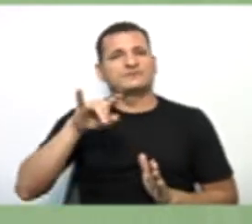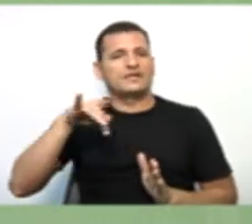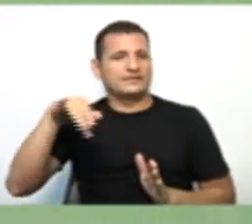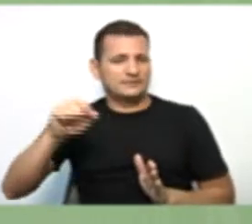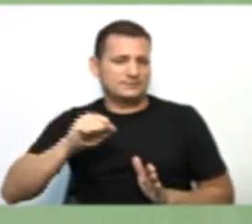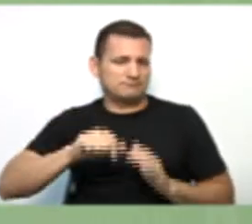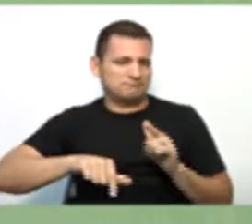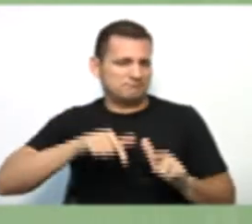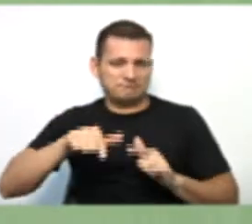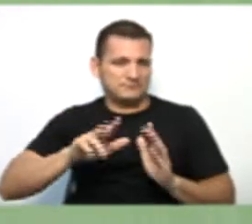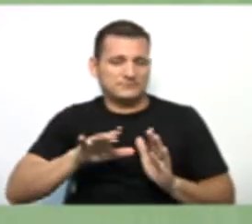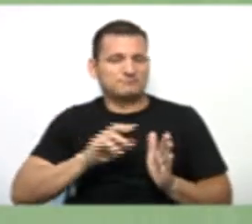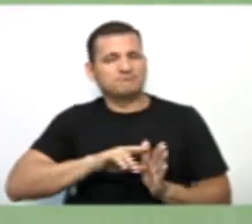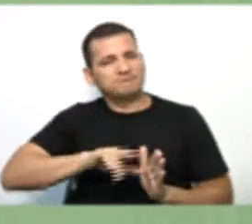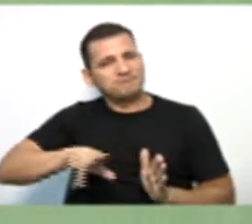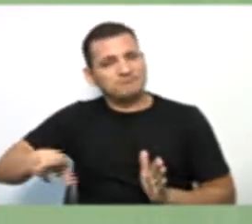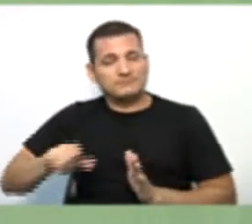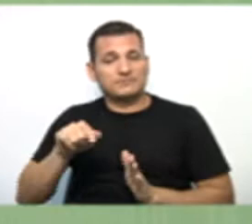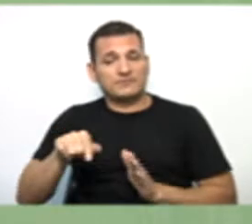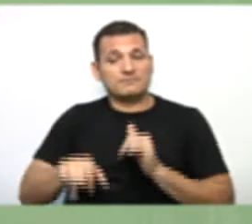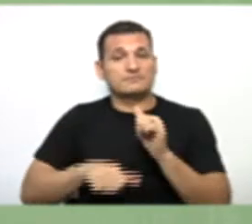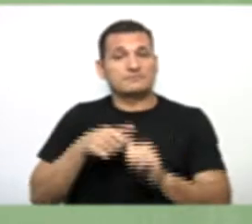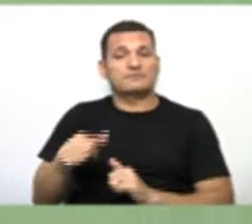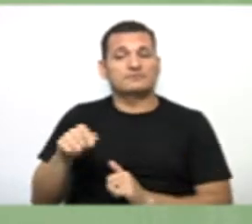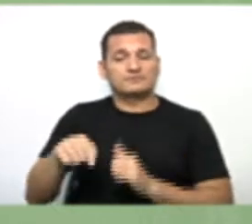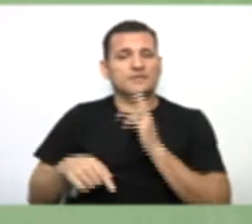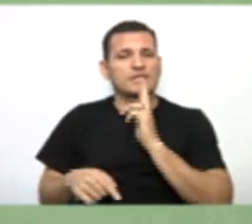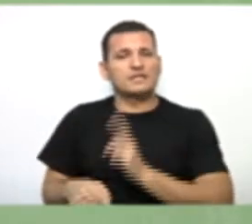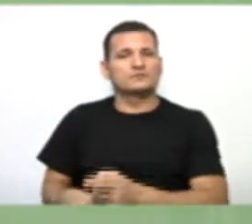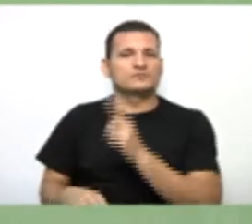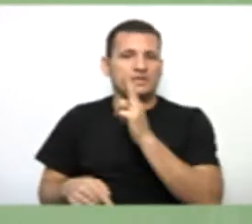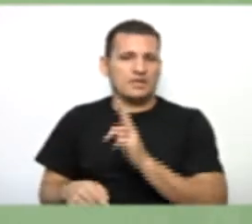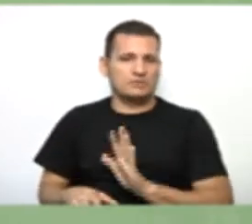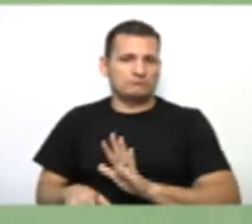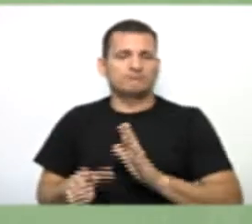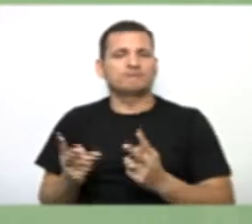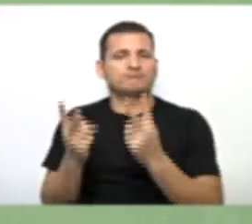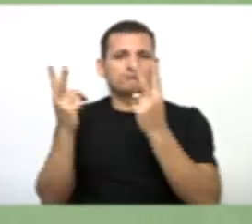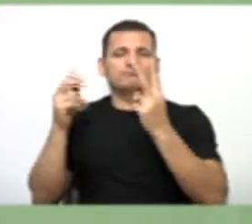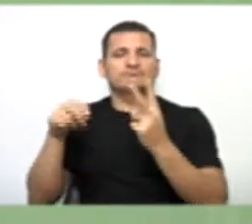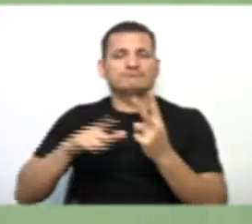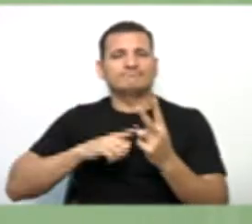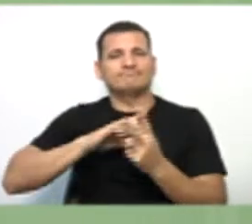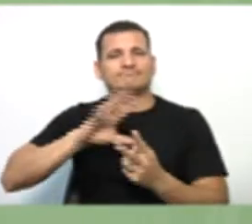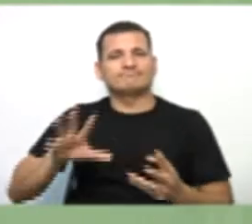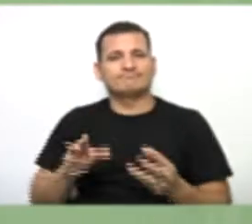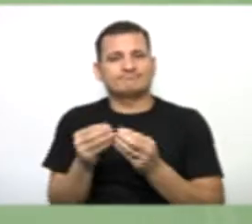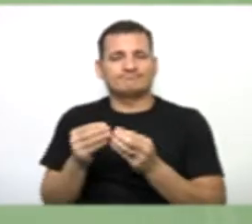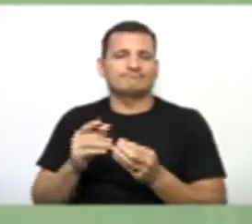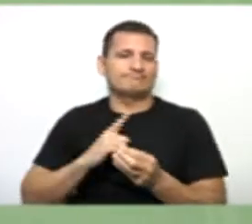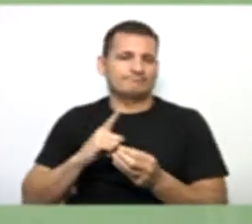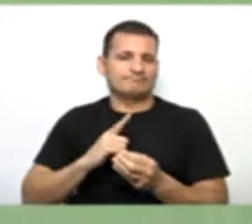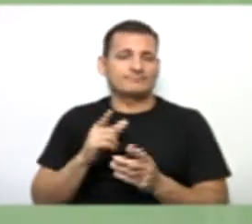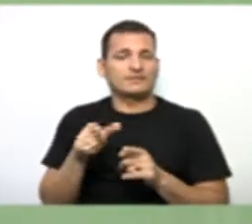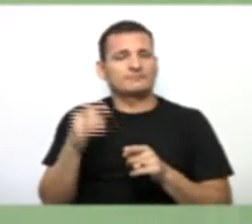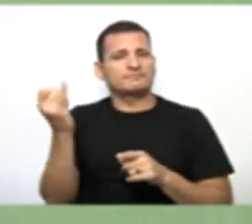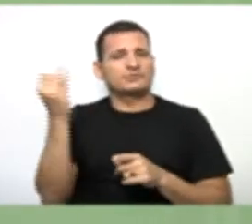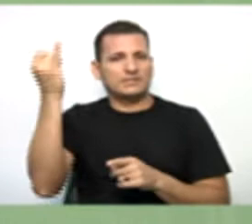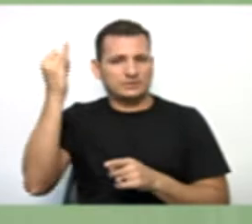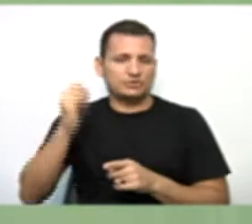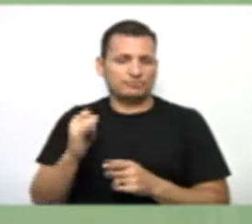serem executadas, se transformam num resultado com valor agregado. Muito importante isso aqui,